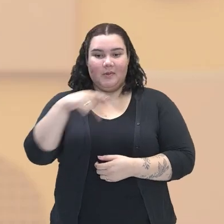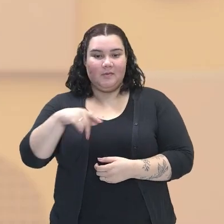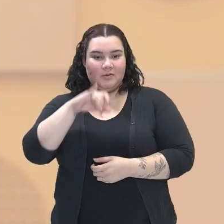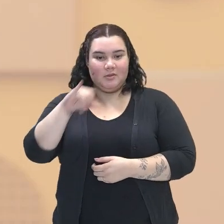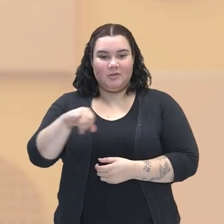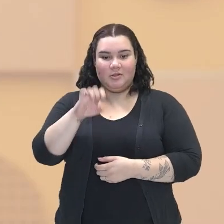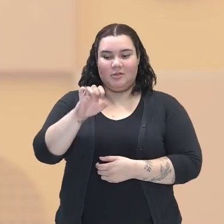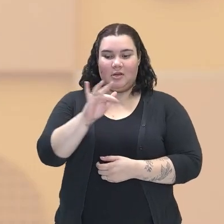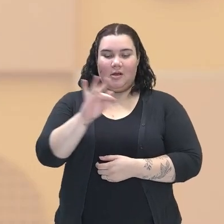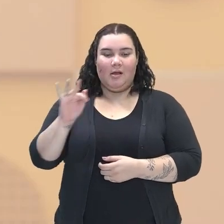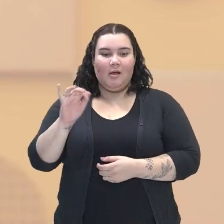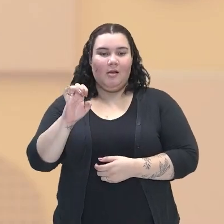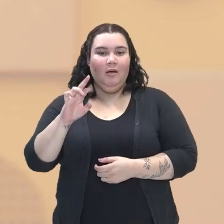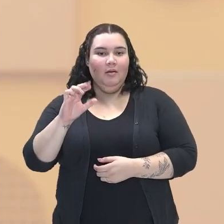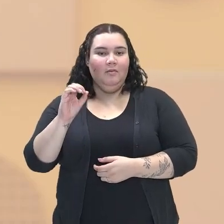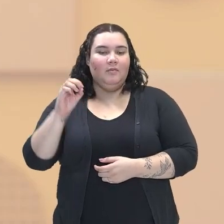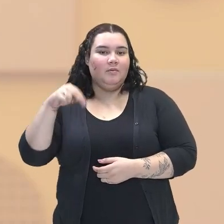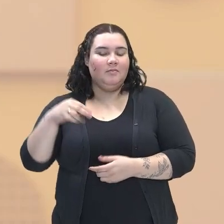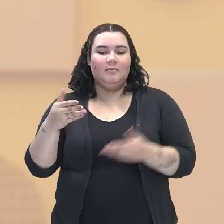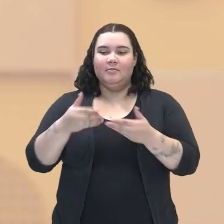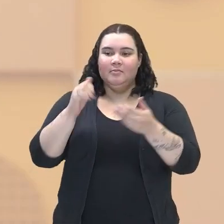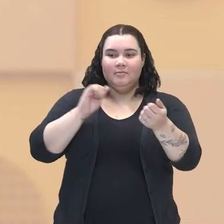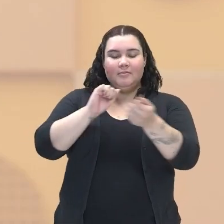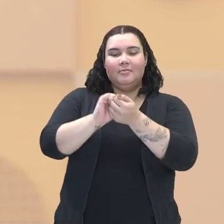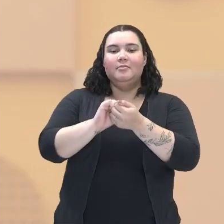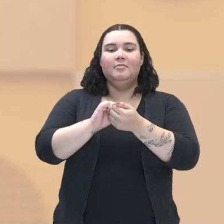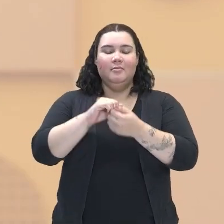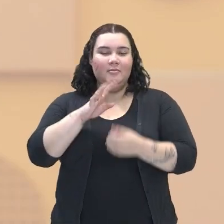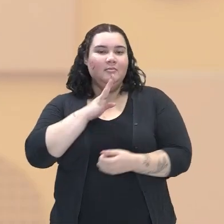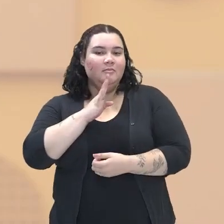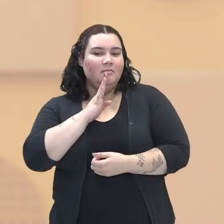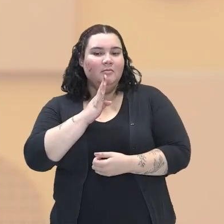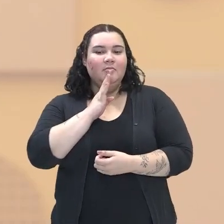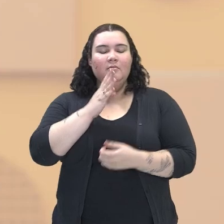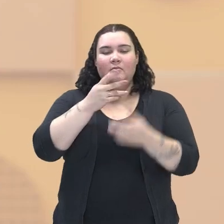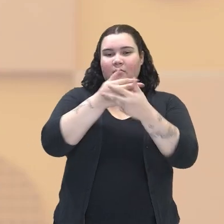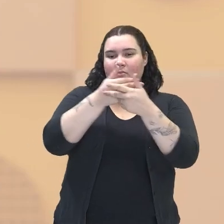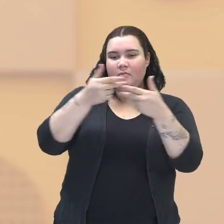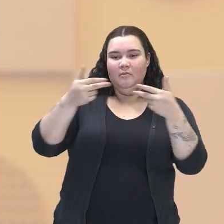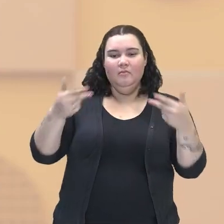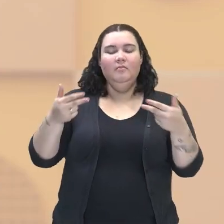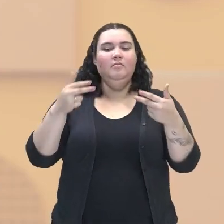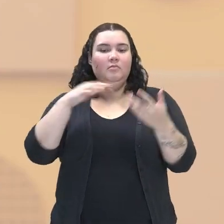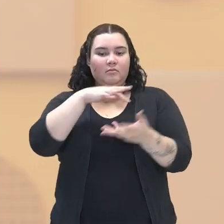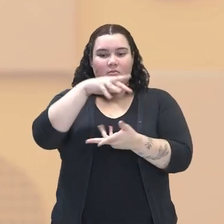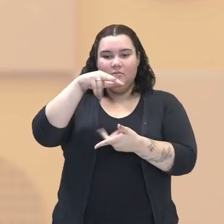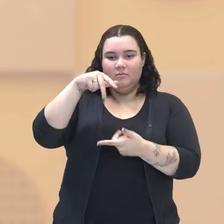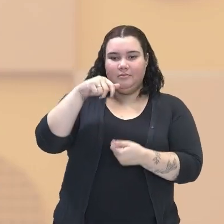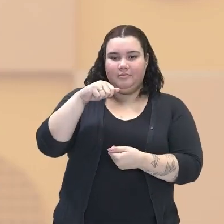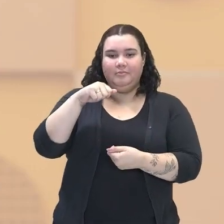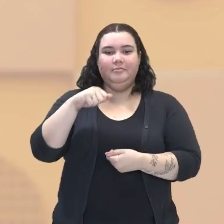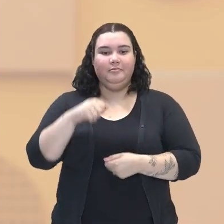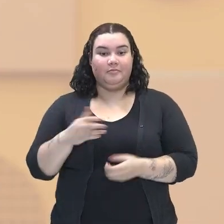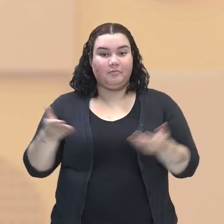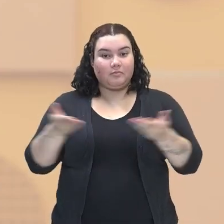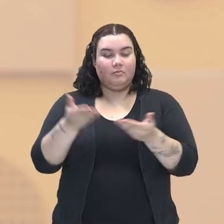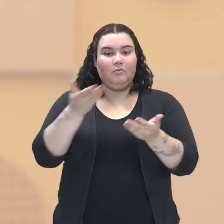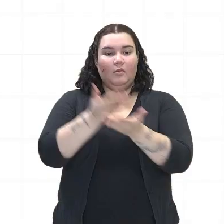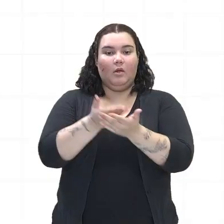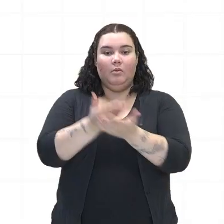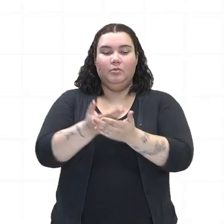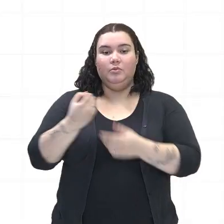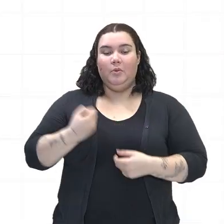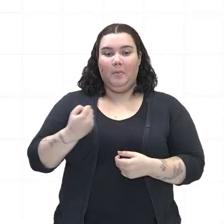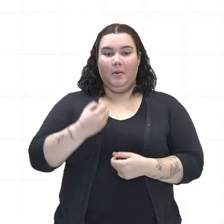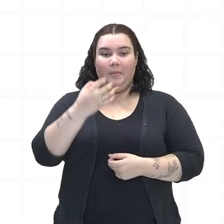aí junto com vocês para conhecermos coisas aí do nosso planeta. Essa é a aula de número 42, objeto